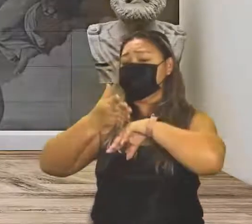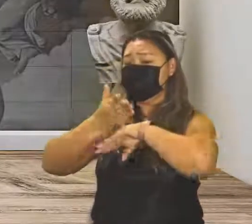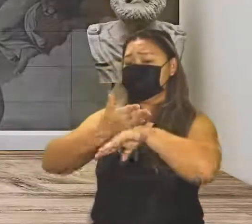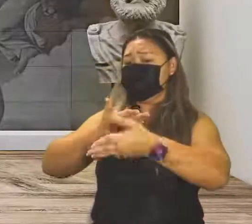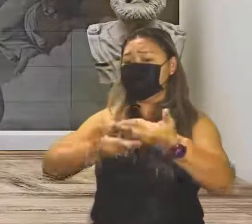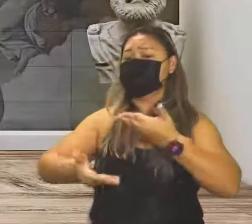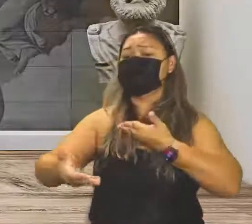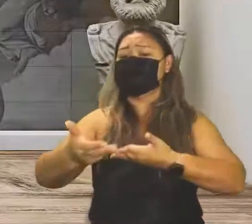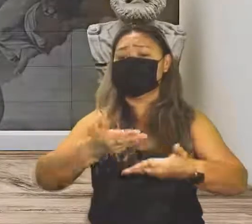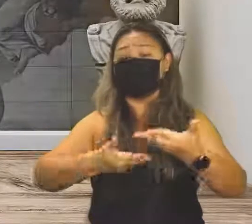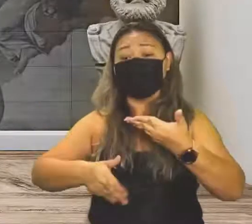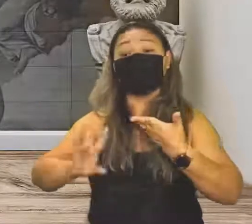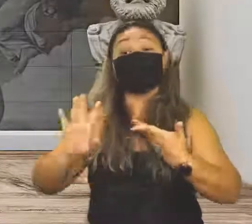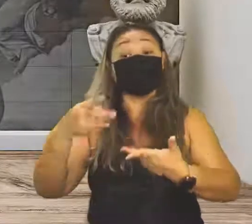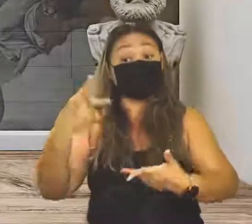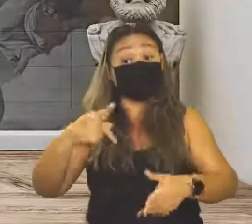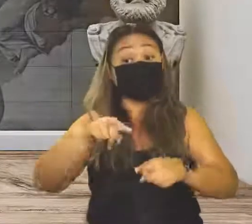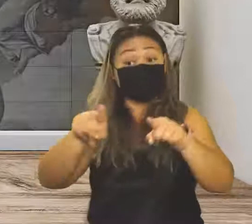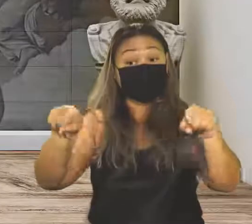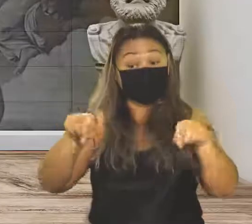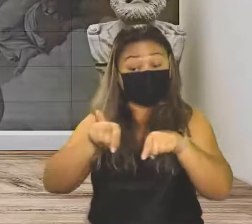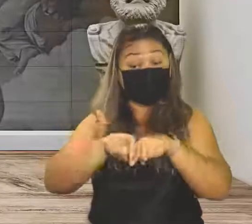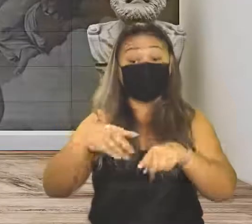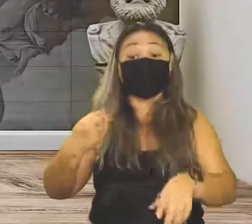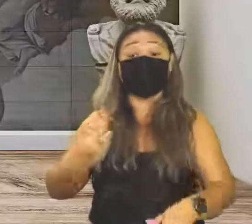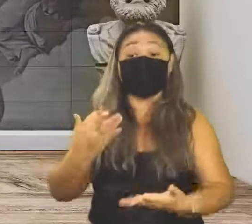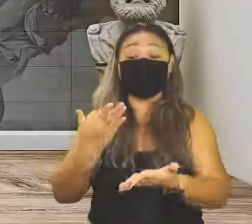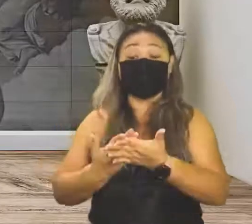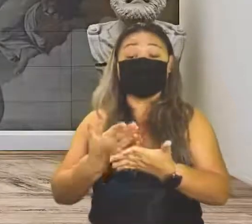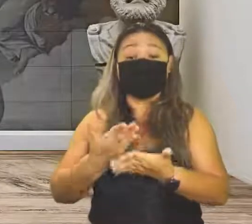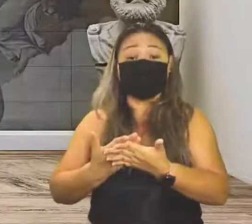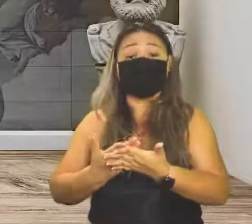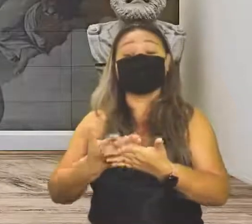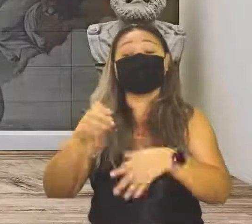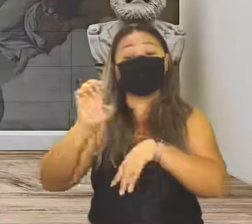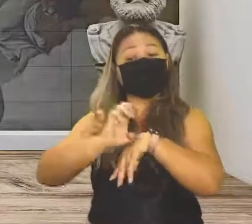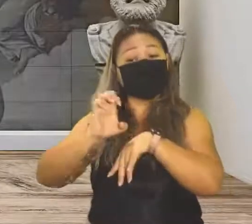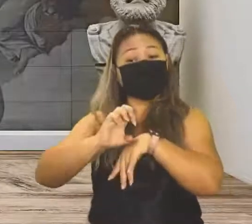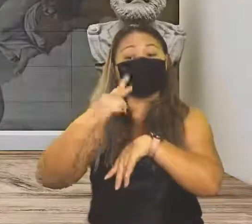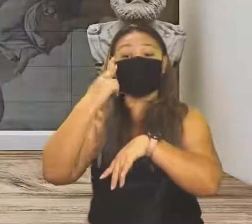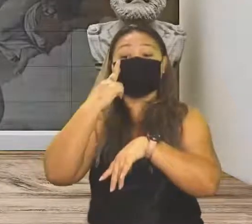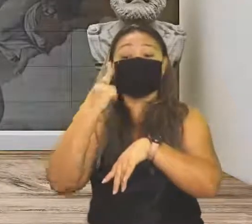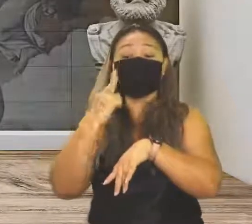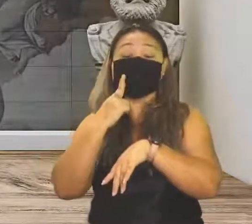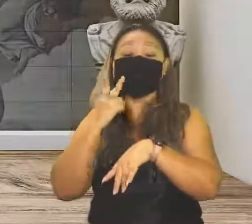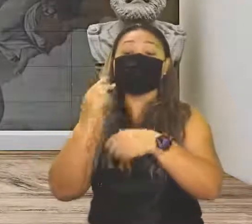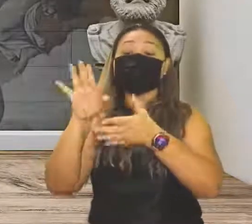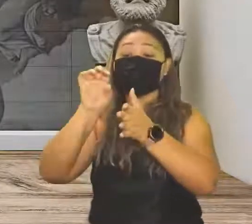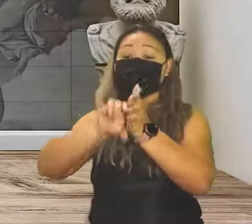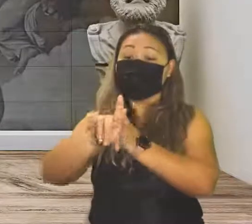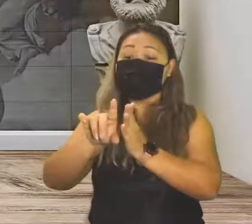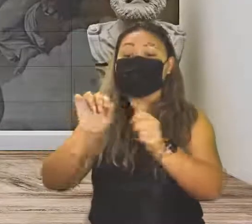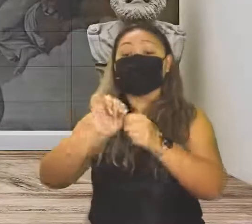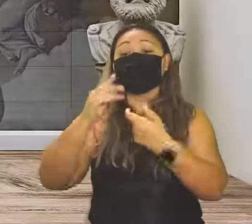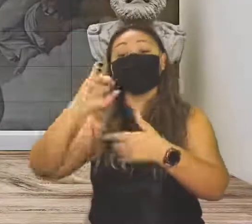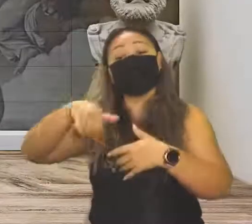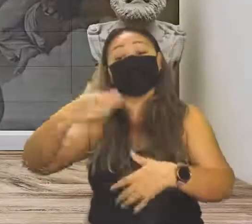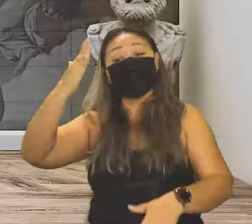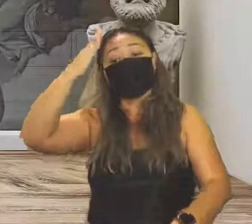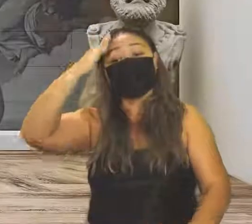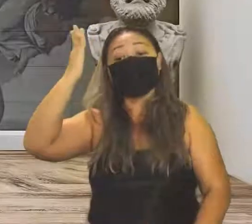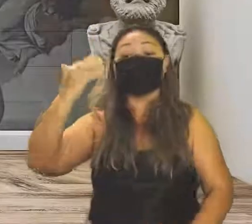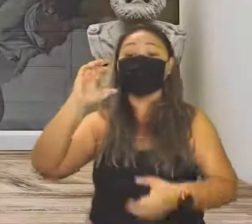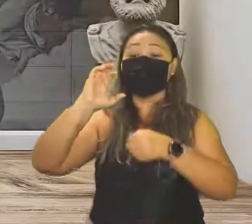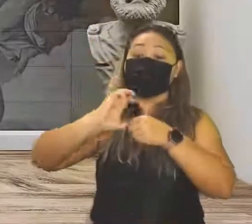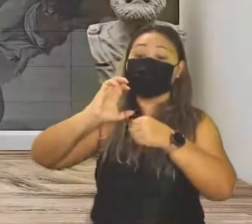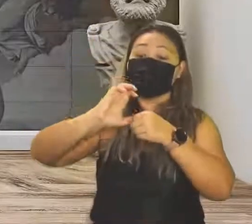interagir com a gente. Na sua sala de aula, não é mesmo? Aí, ó, no estado de Rondônia, Rolim de Moura, Cacoal, de Paraná,